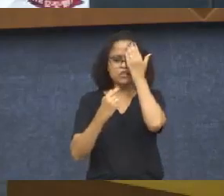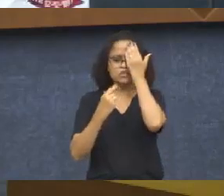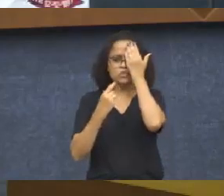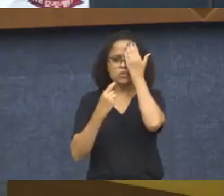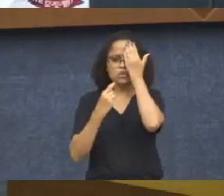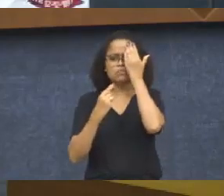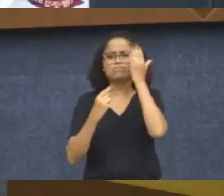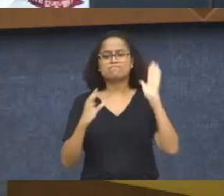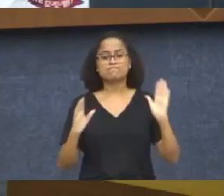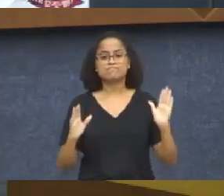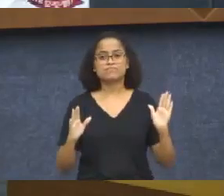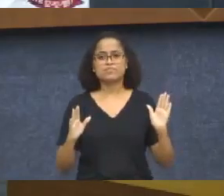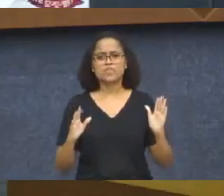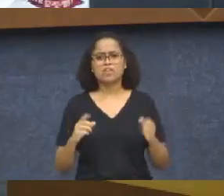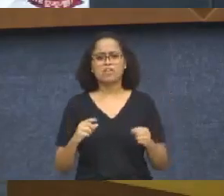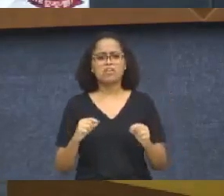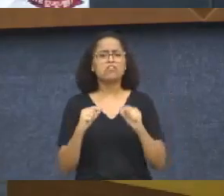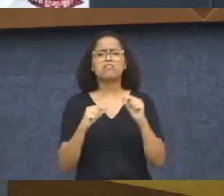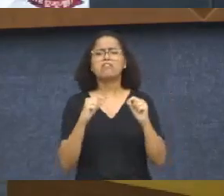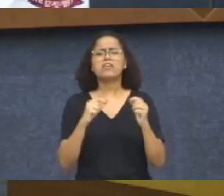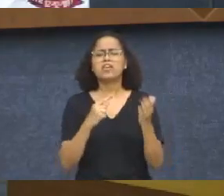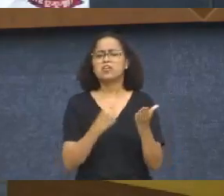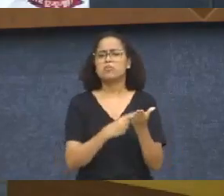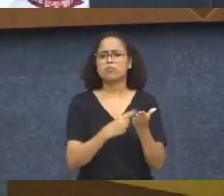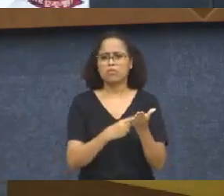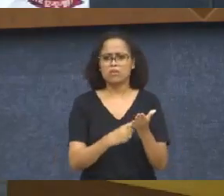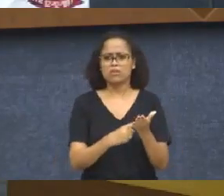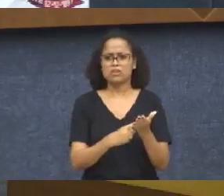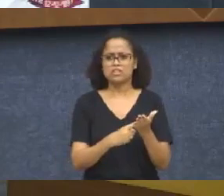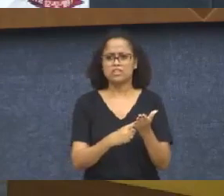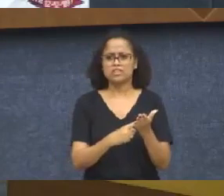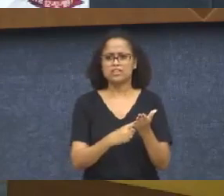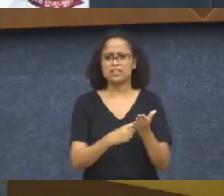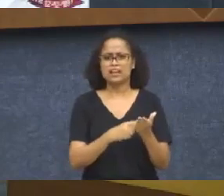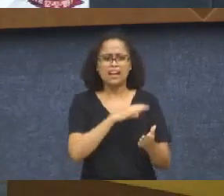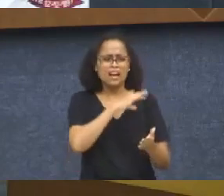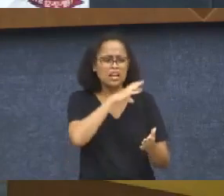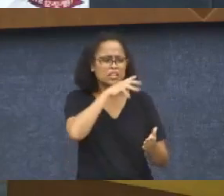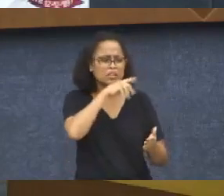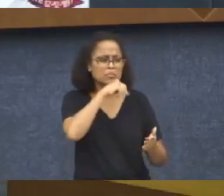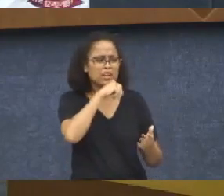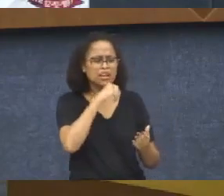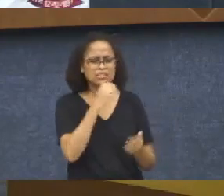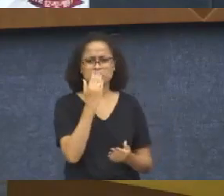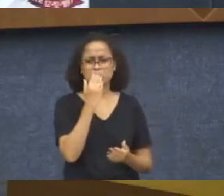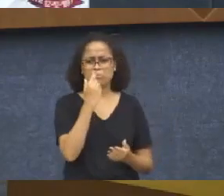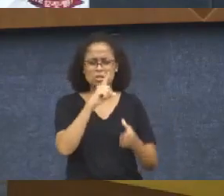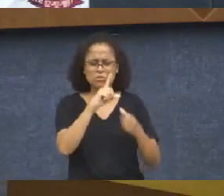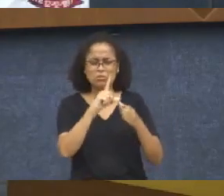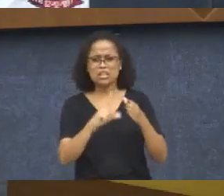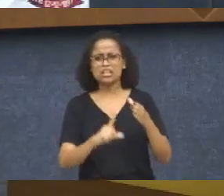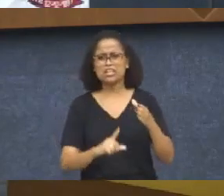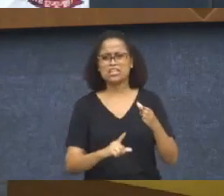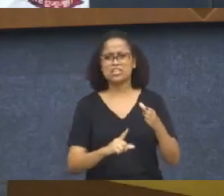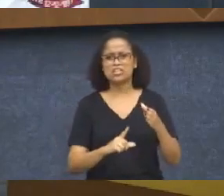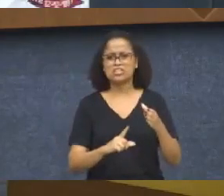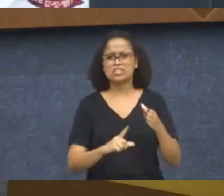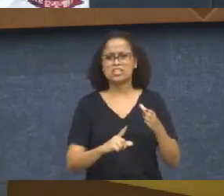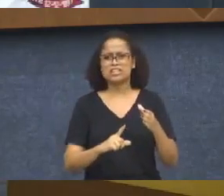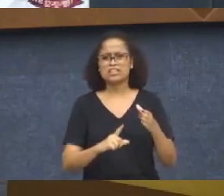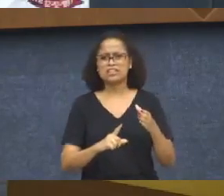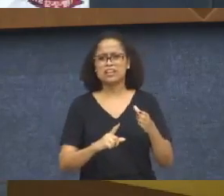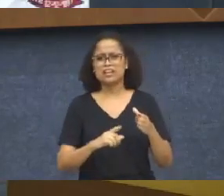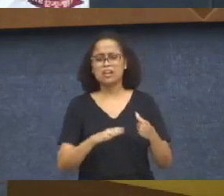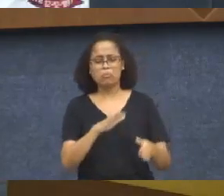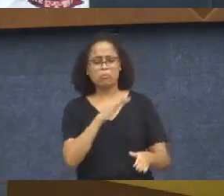que concorda em ver todos os dias animais pela cidade comendo lixo, ingerindo sacos plásticos e morrendo de cólica no